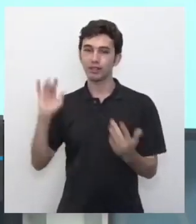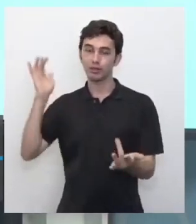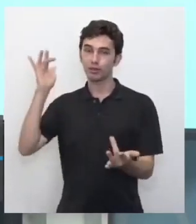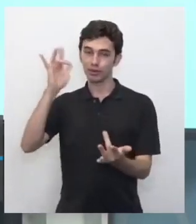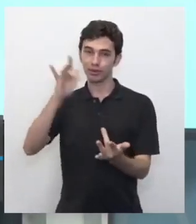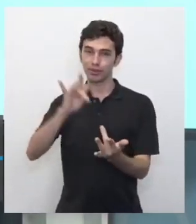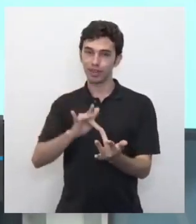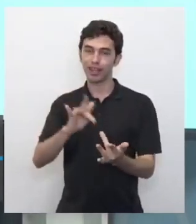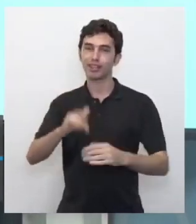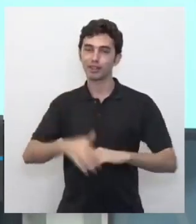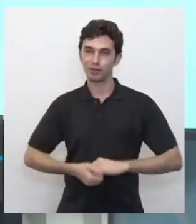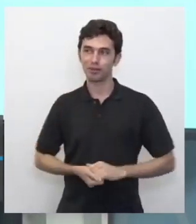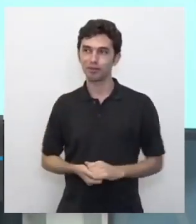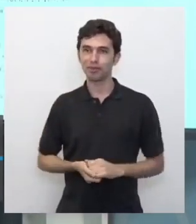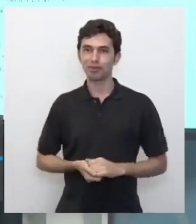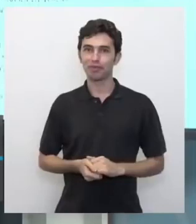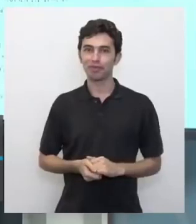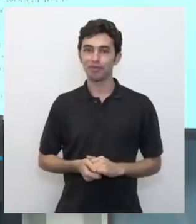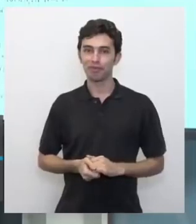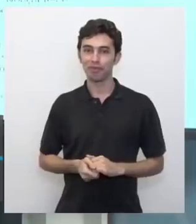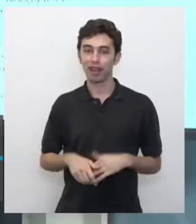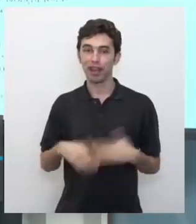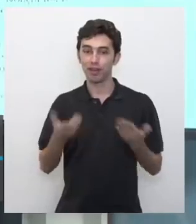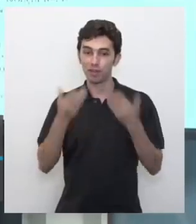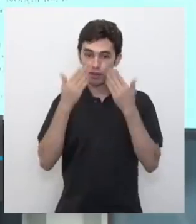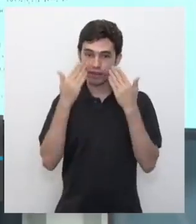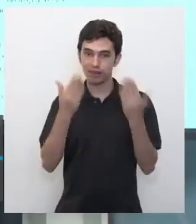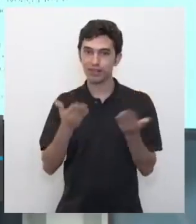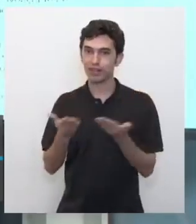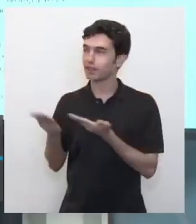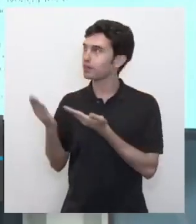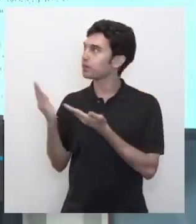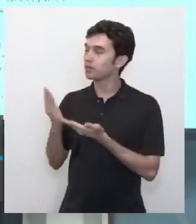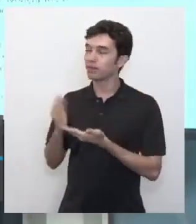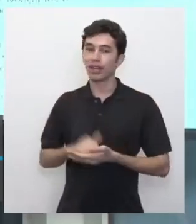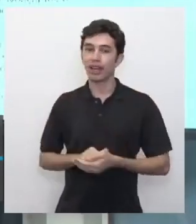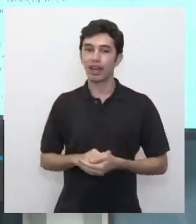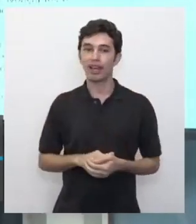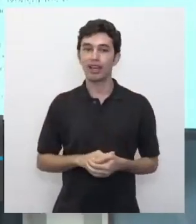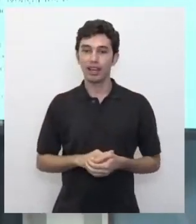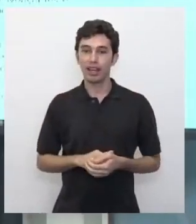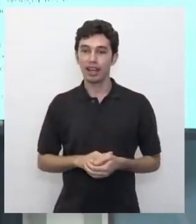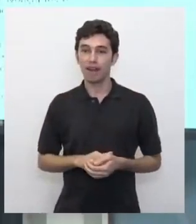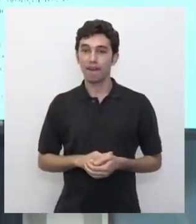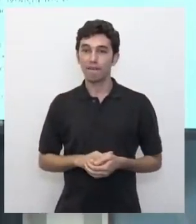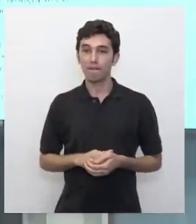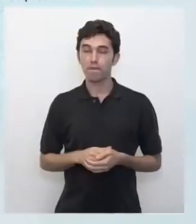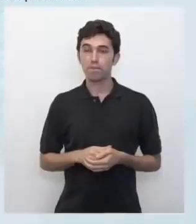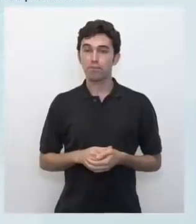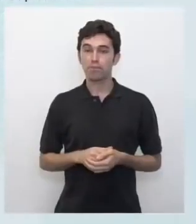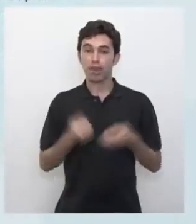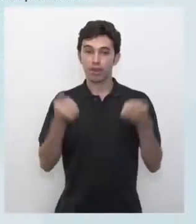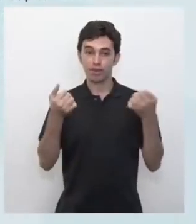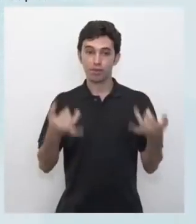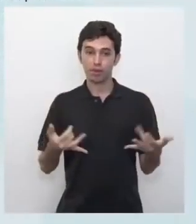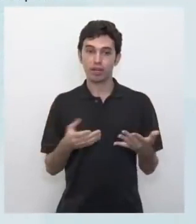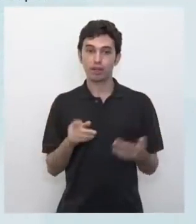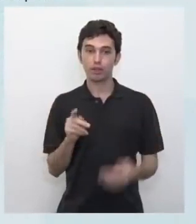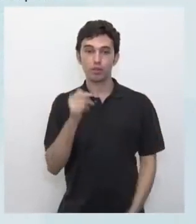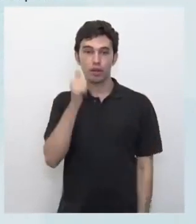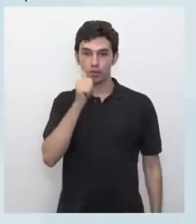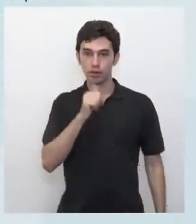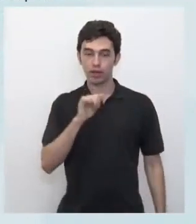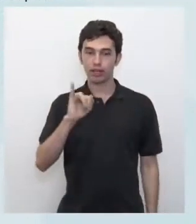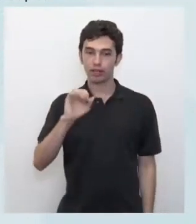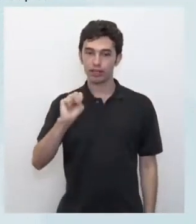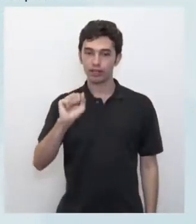agora observar, né, nos próximos slides essas indicações, tá certo? Olha só, agora nós vamos falar um pouquinho sobre a